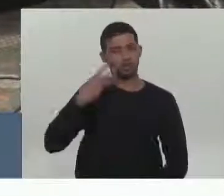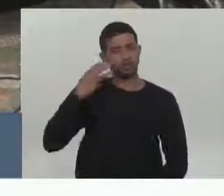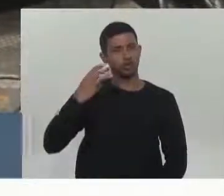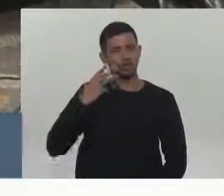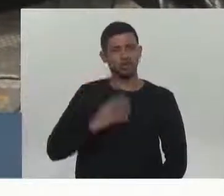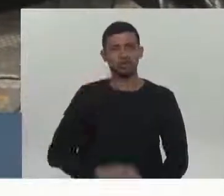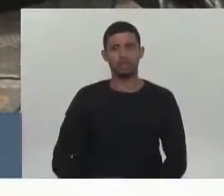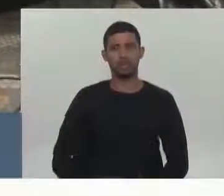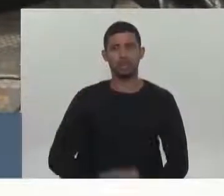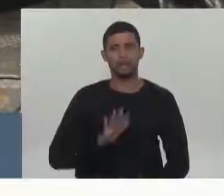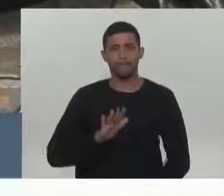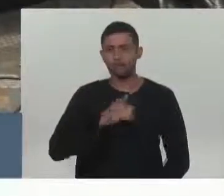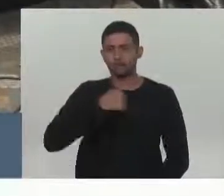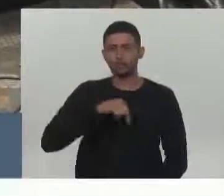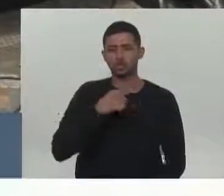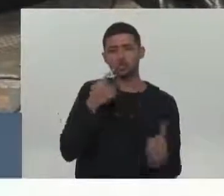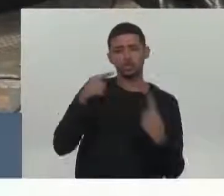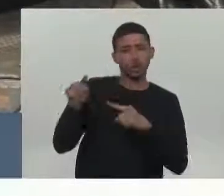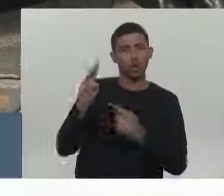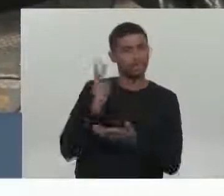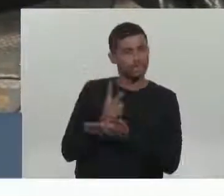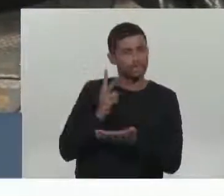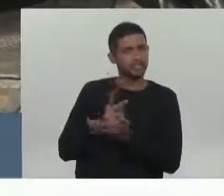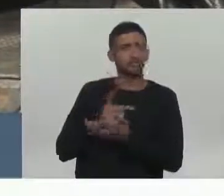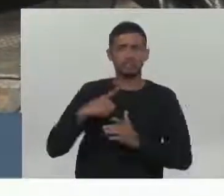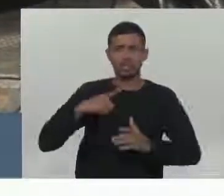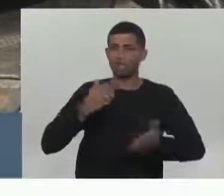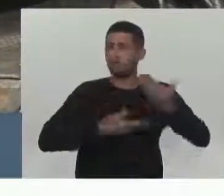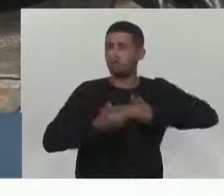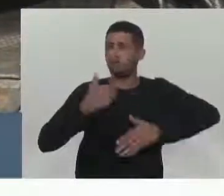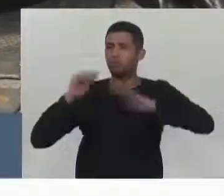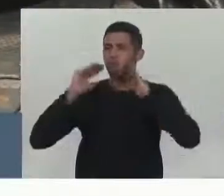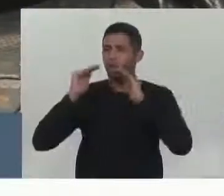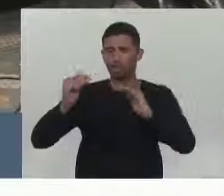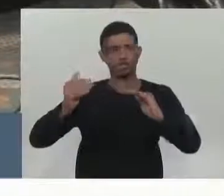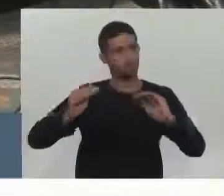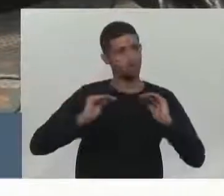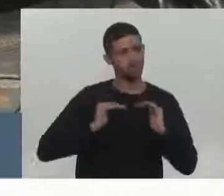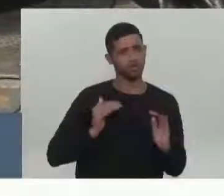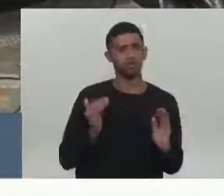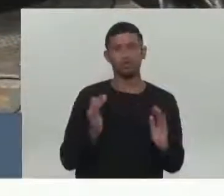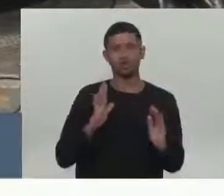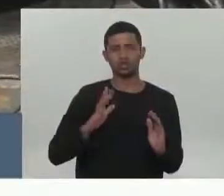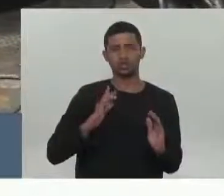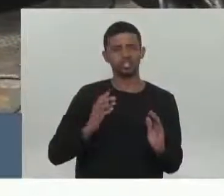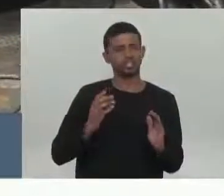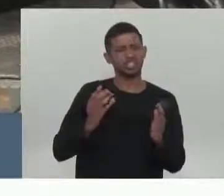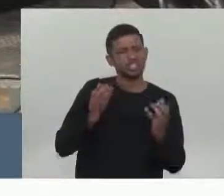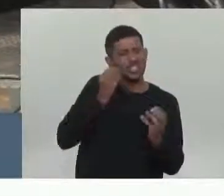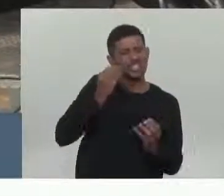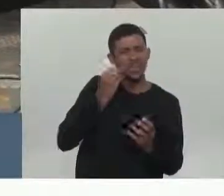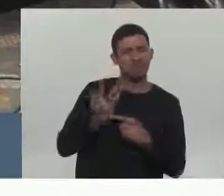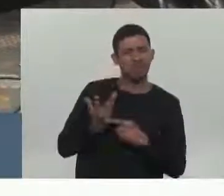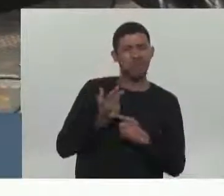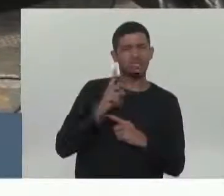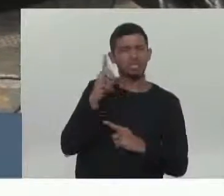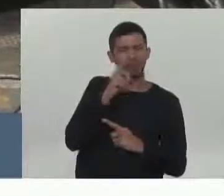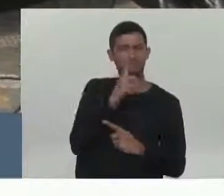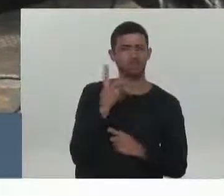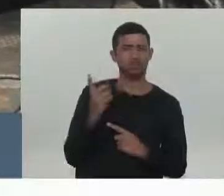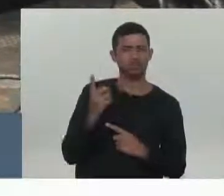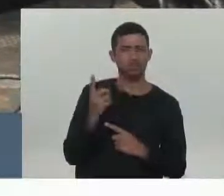fomos uma oposição respeitadas pelos governos, porque a gente não está aqui para criar dificuldade para